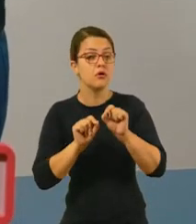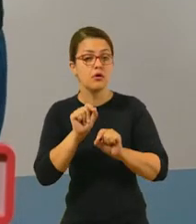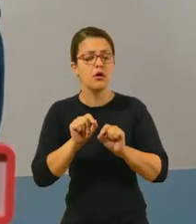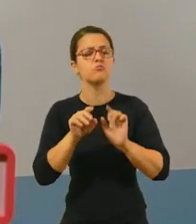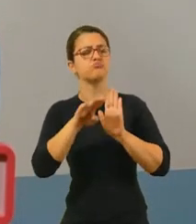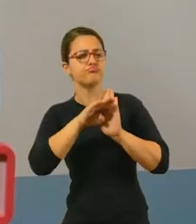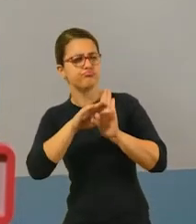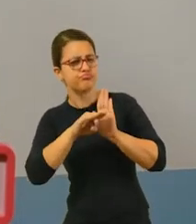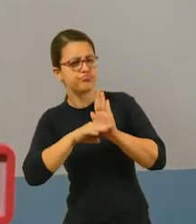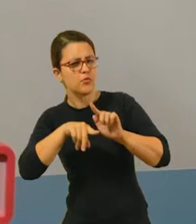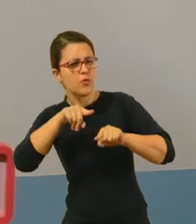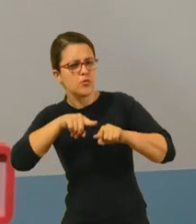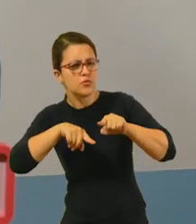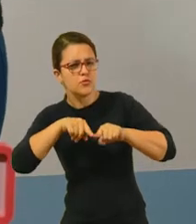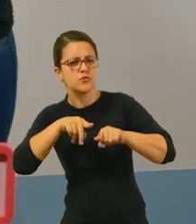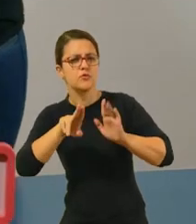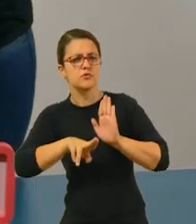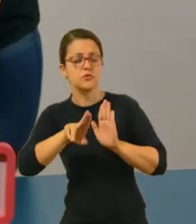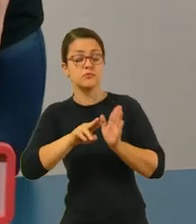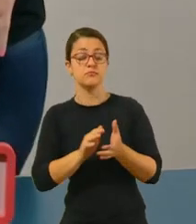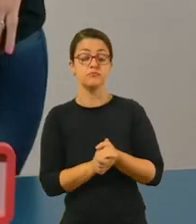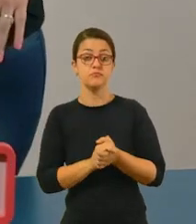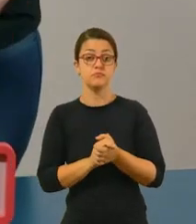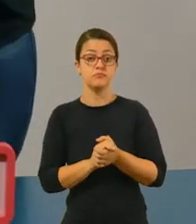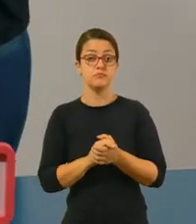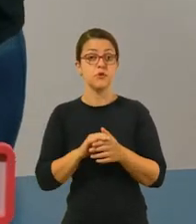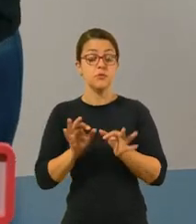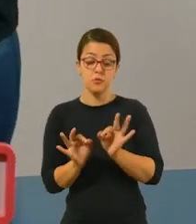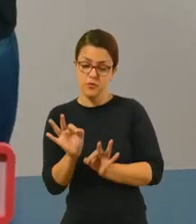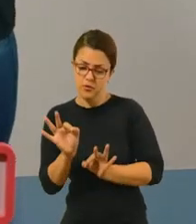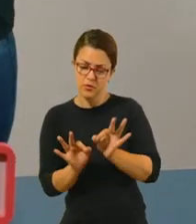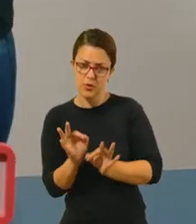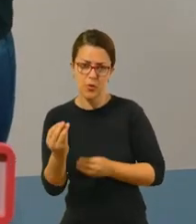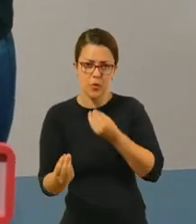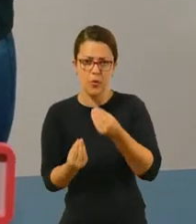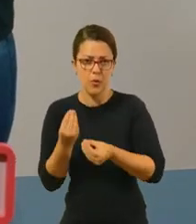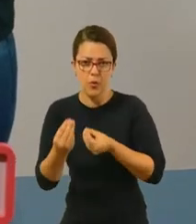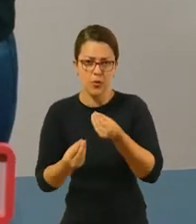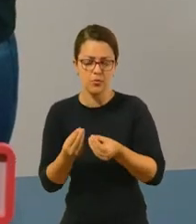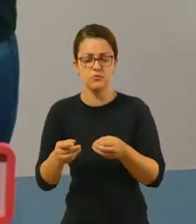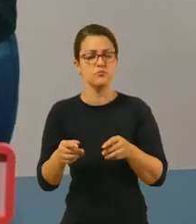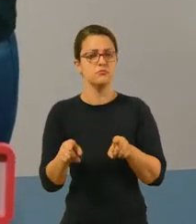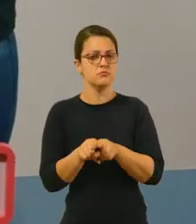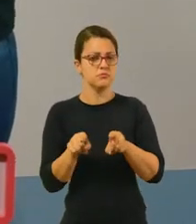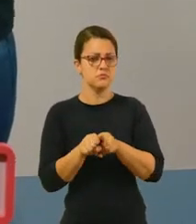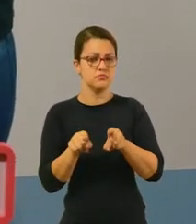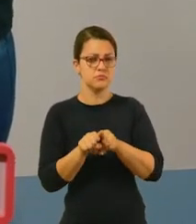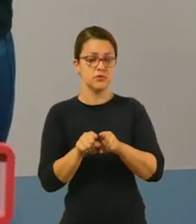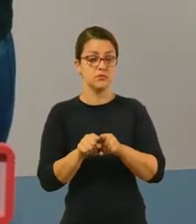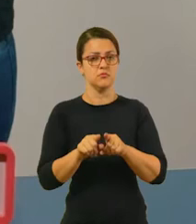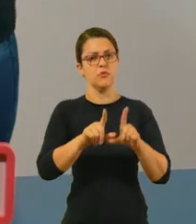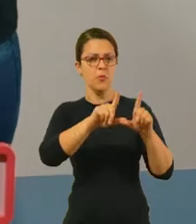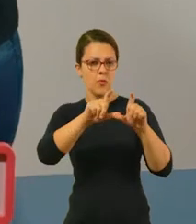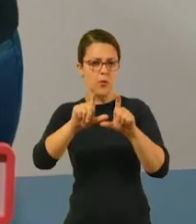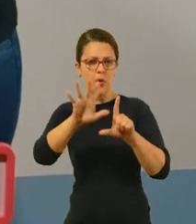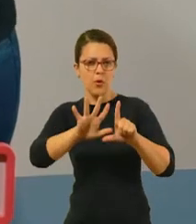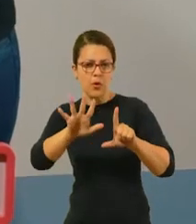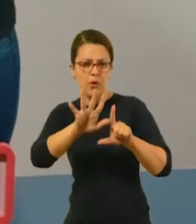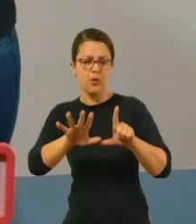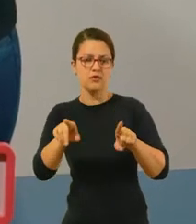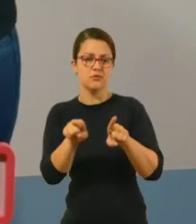cada produto e o modo de preparo. Também tem ilustrações e o tempo de preparo. Geralmente